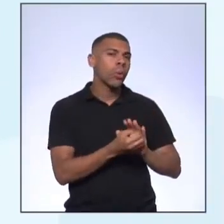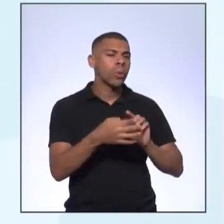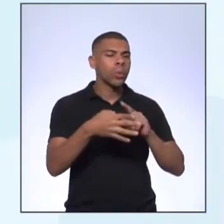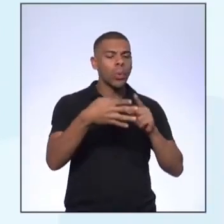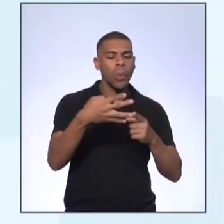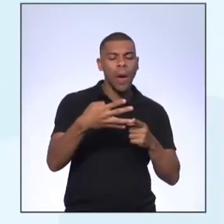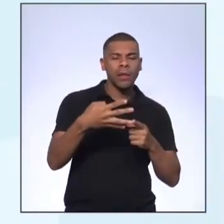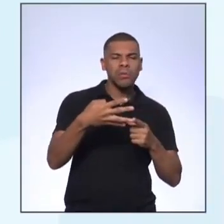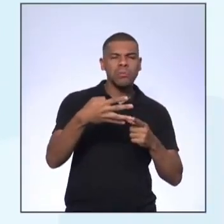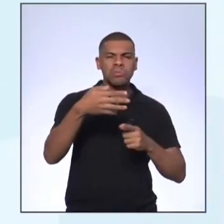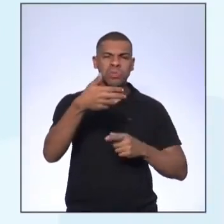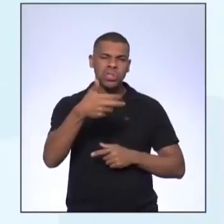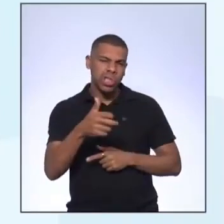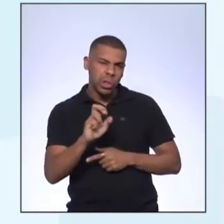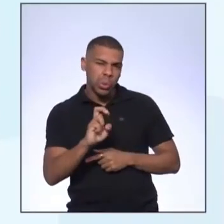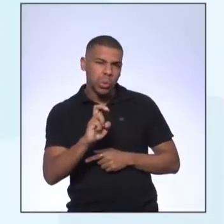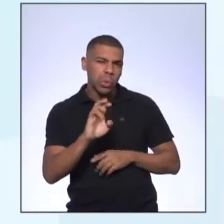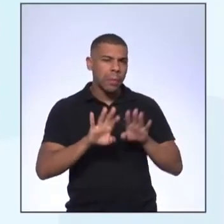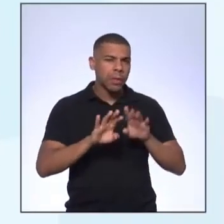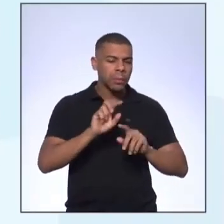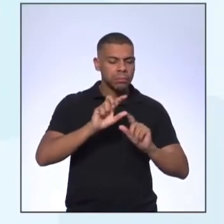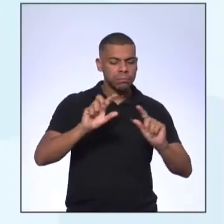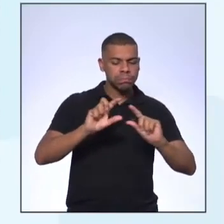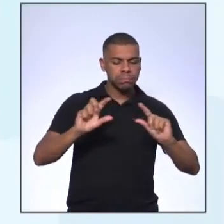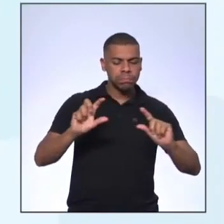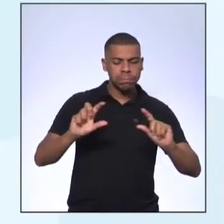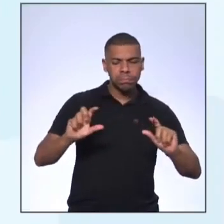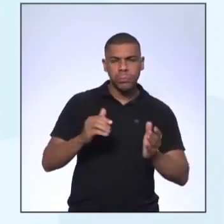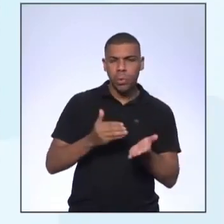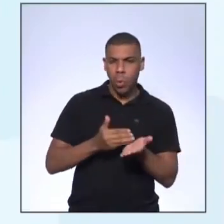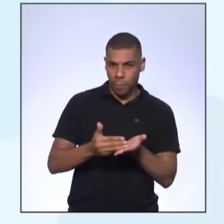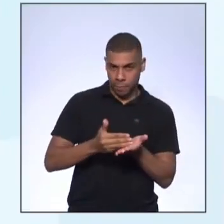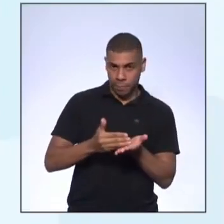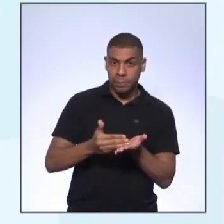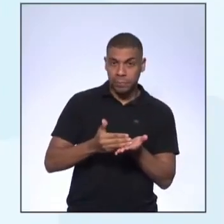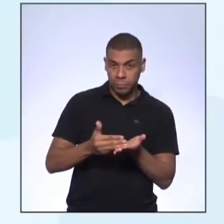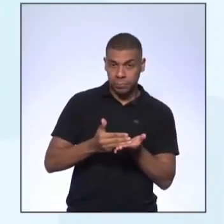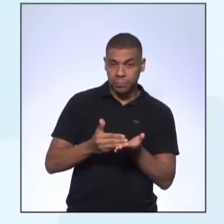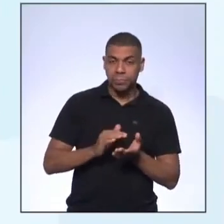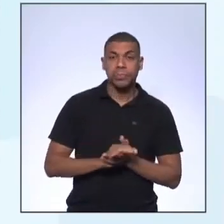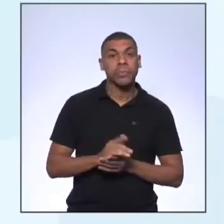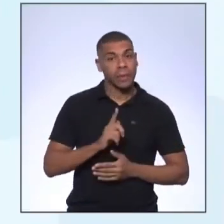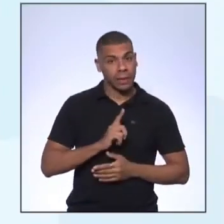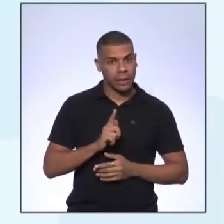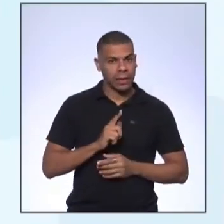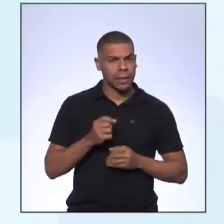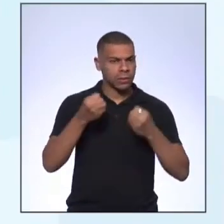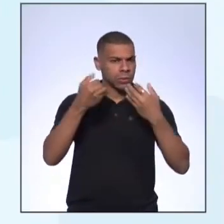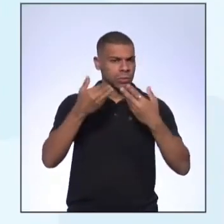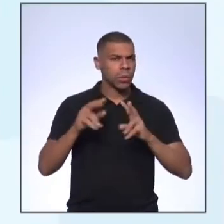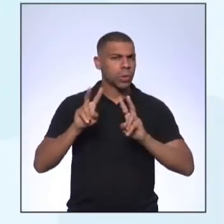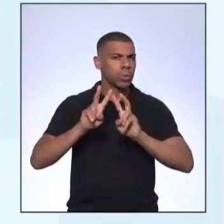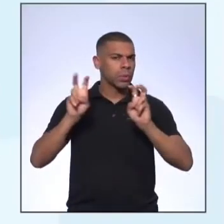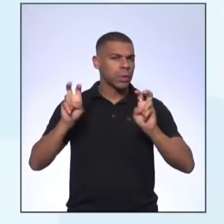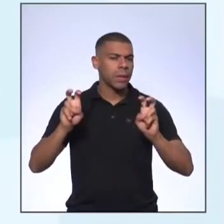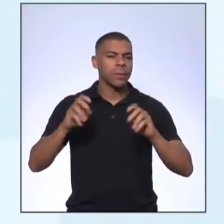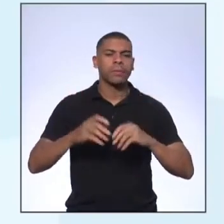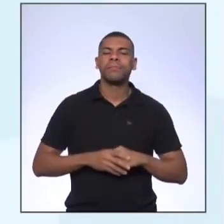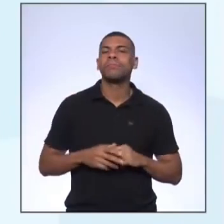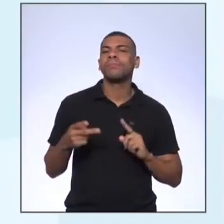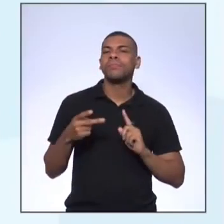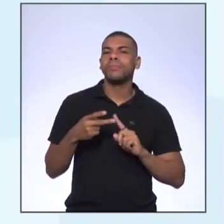5 parágrafos, dividido em 3 partes. A introdução, que tem, né, a tese ali, o tema e a tese na